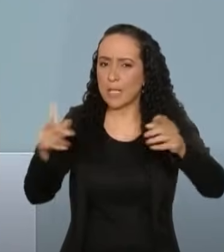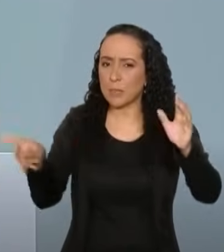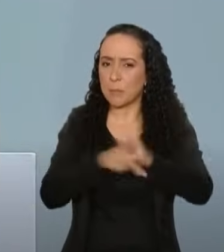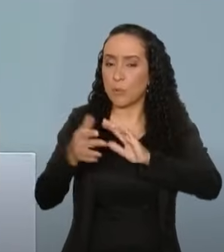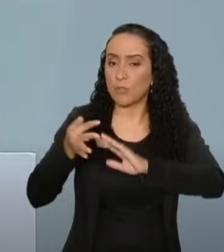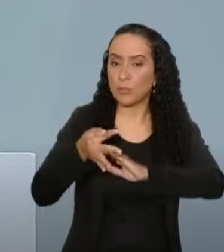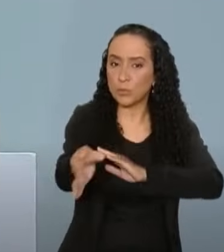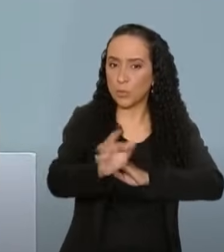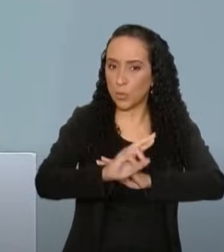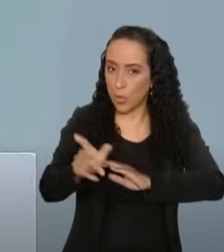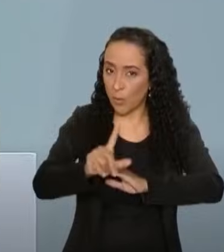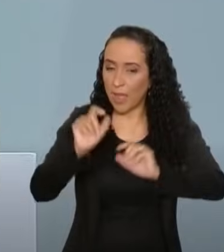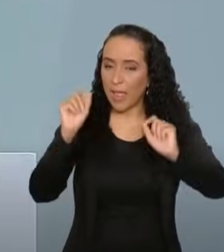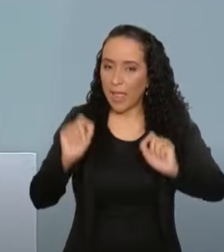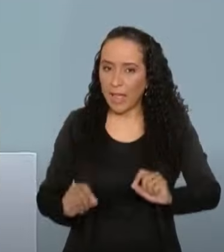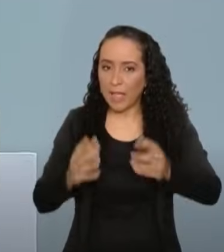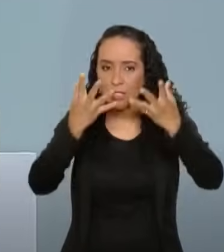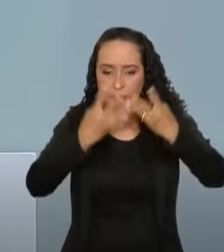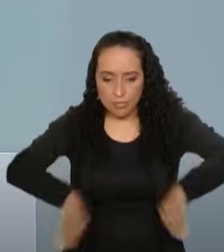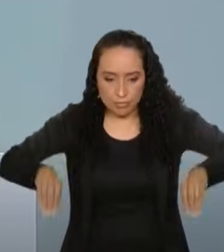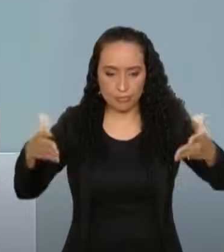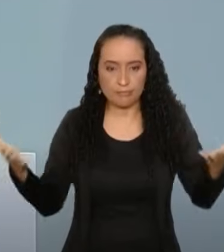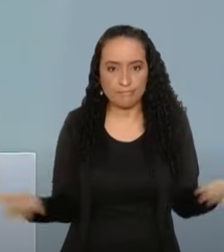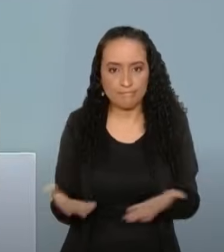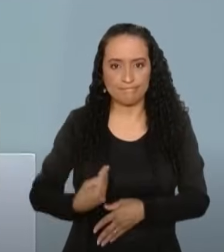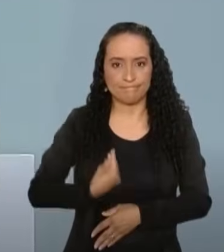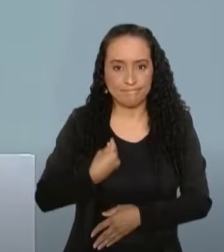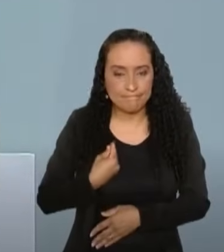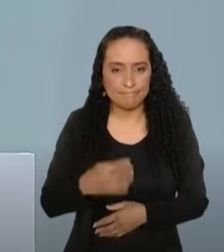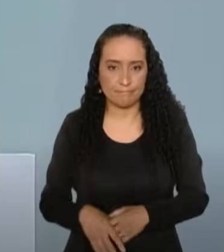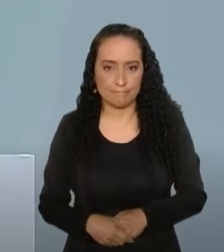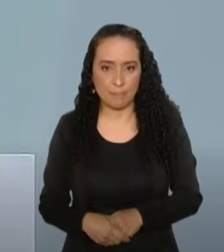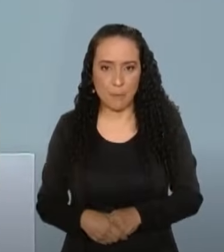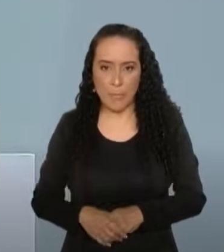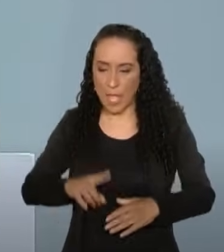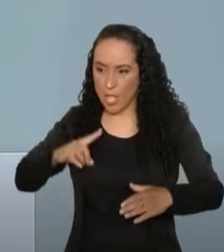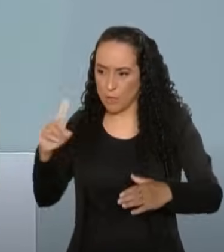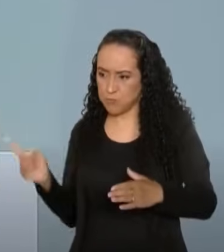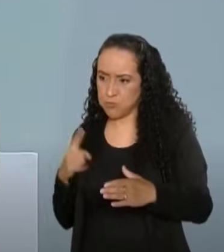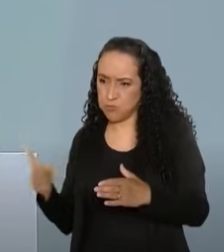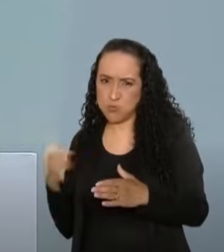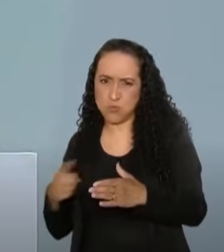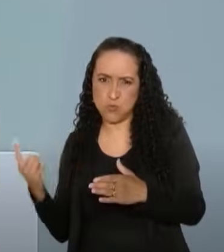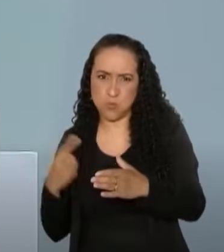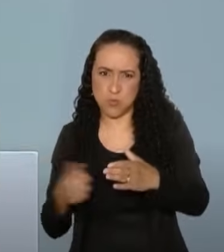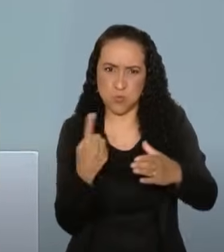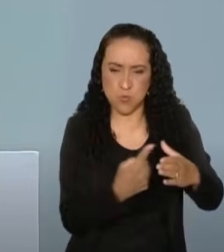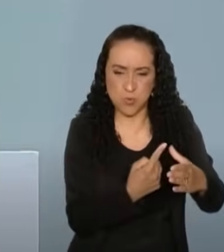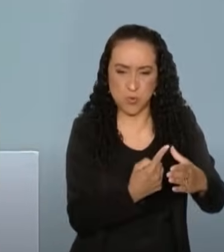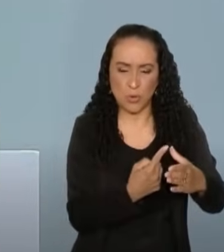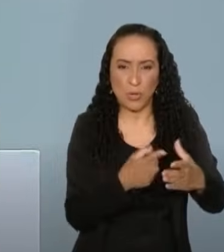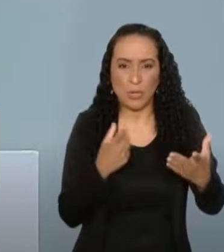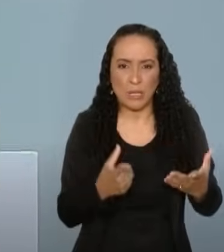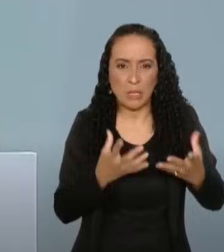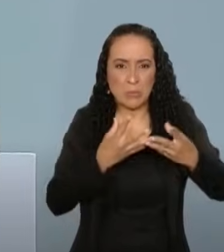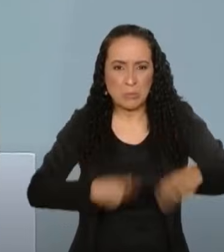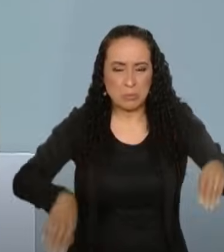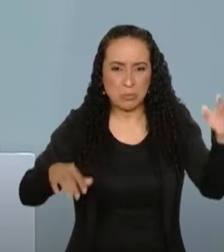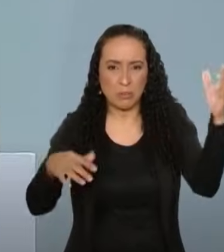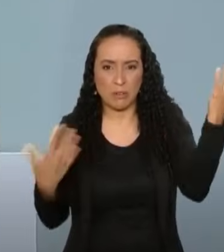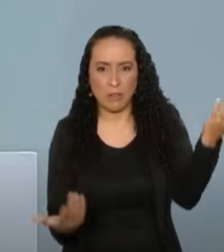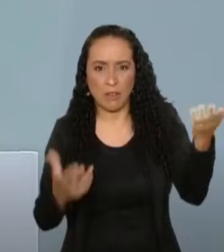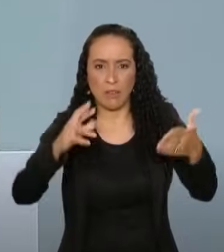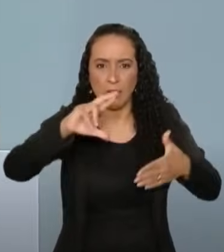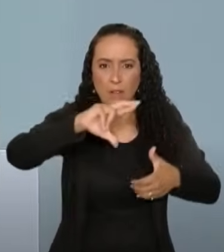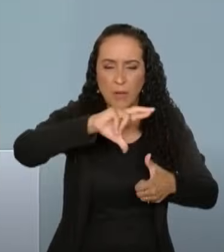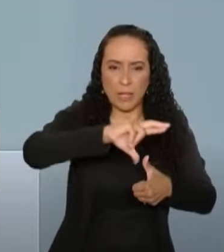futuro, é uma tragédia do presente. O furacão Melissa, que fustigou o Caribe,